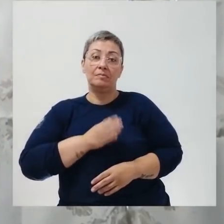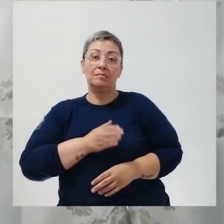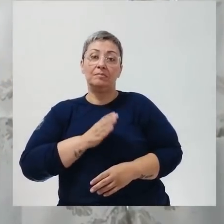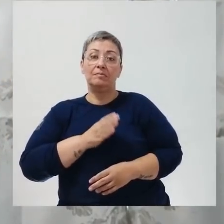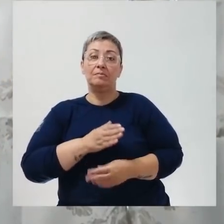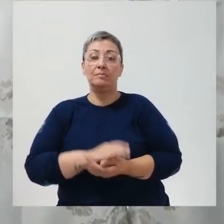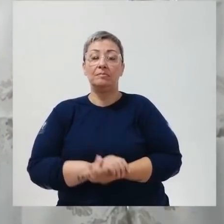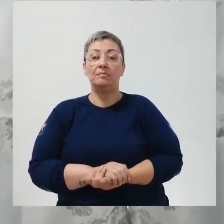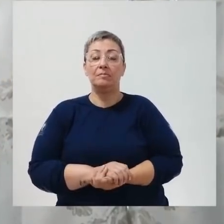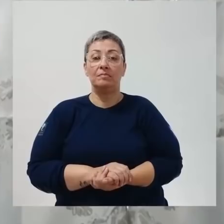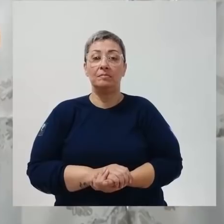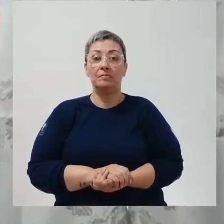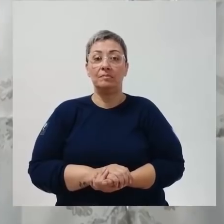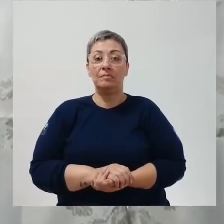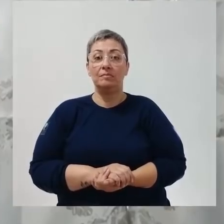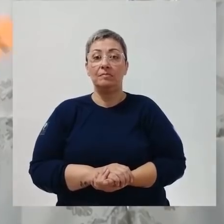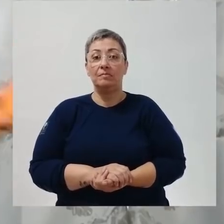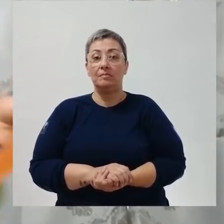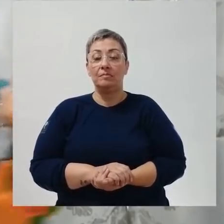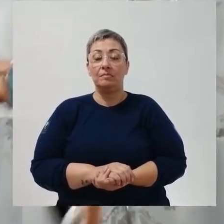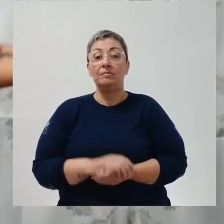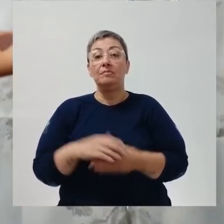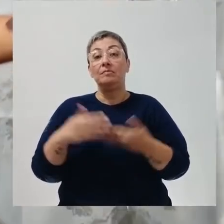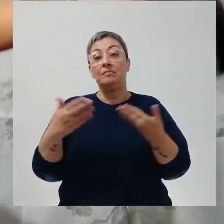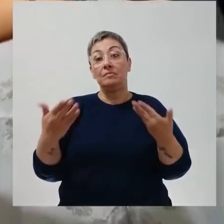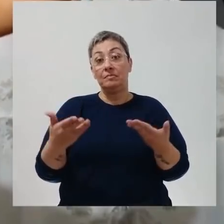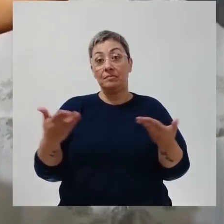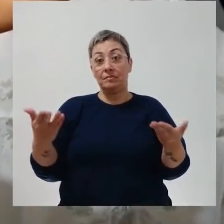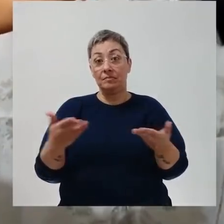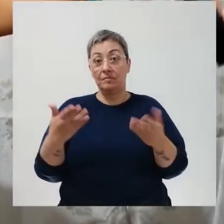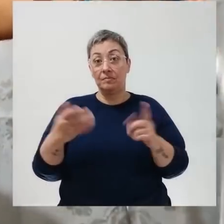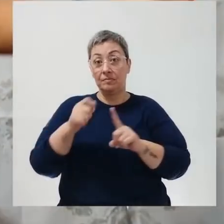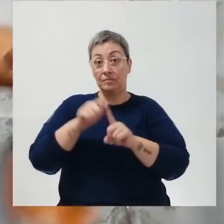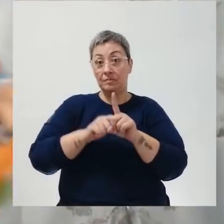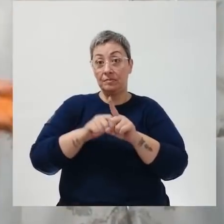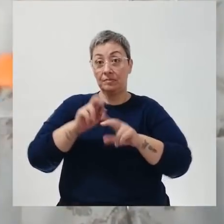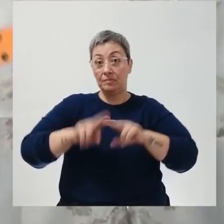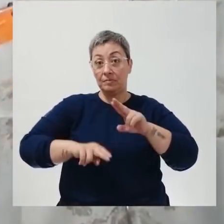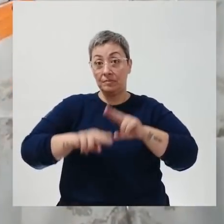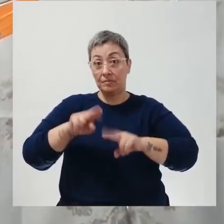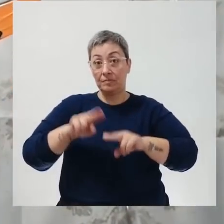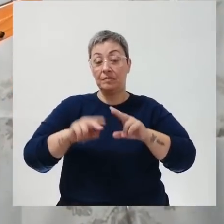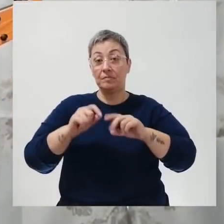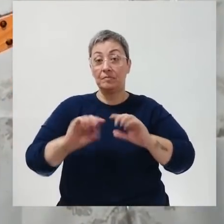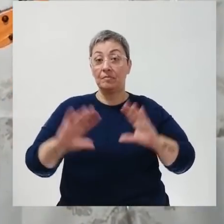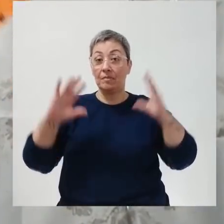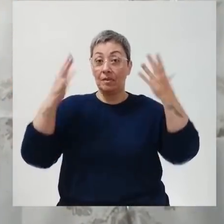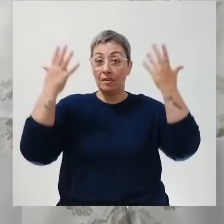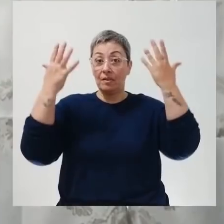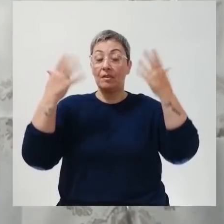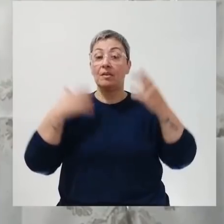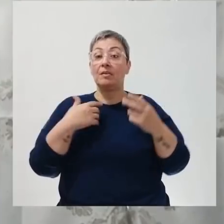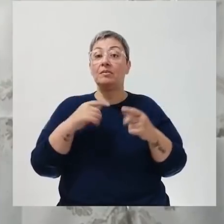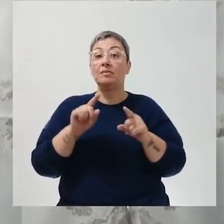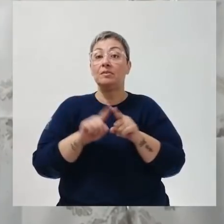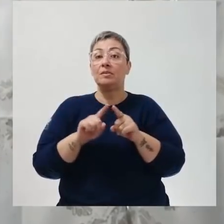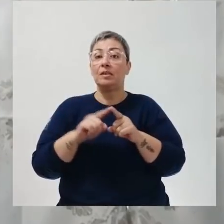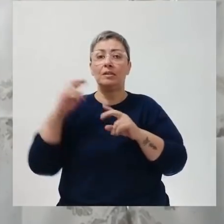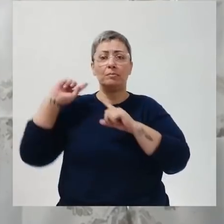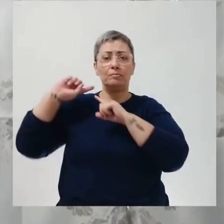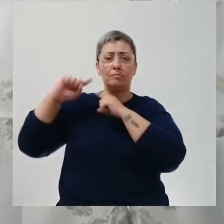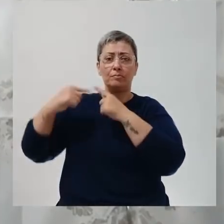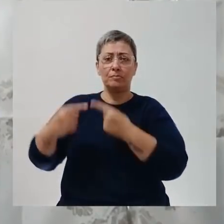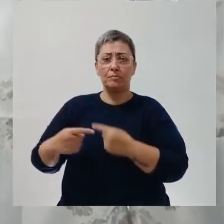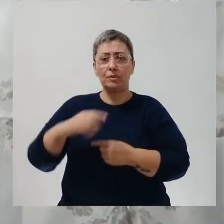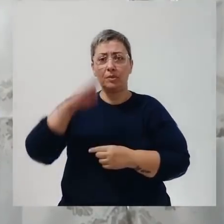meu coração. E nesse mês de junho, comemoramos essa festa